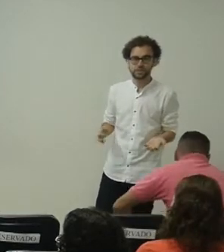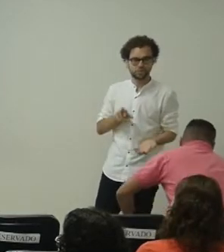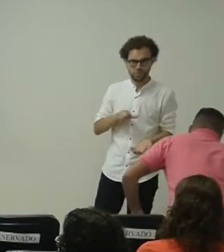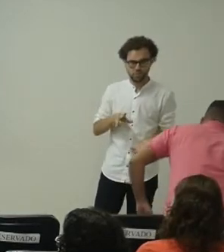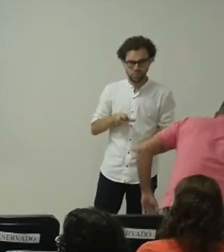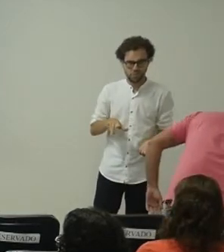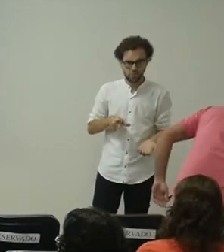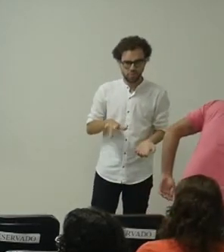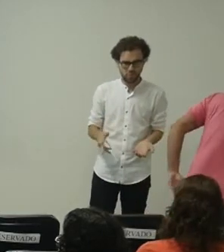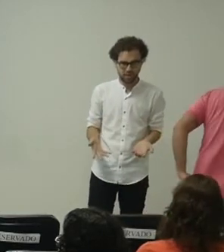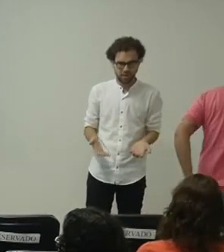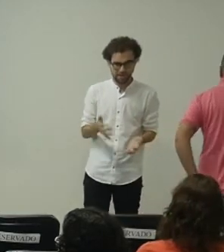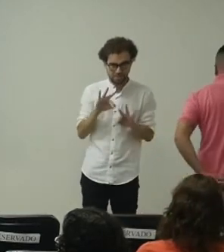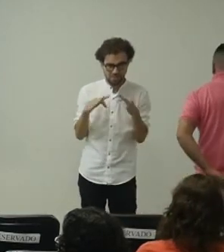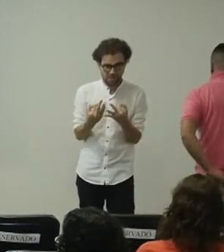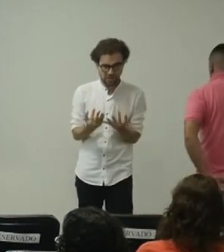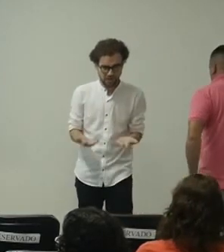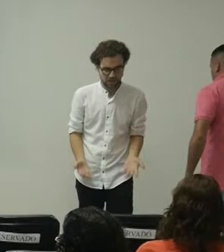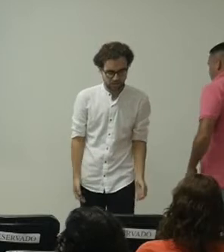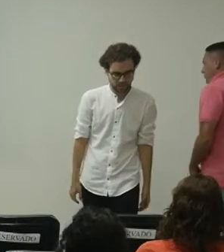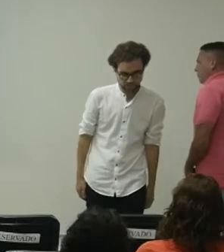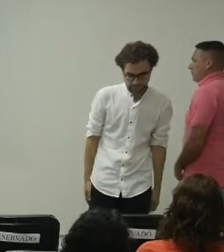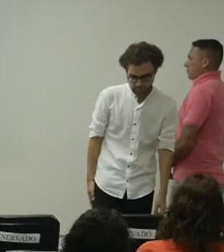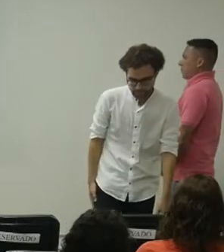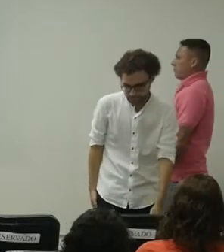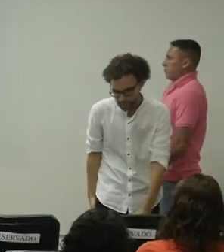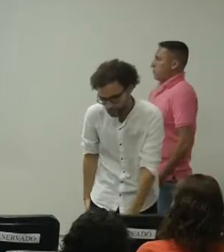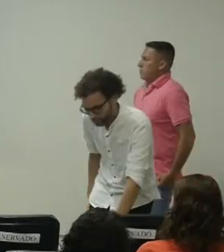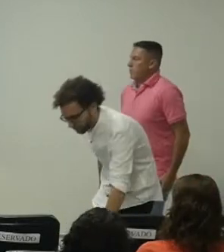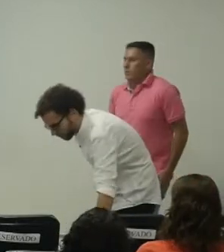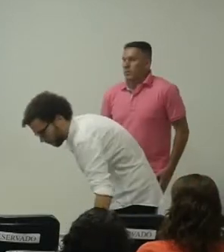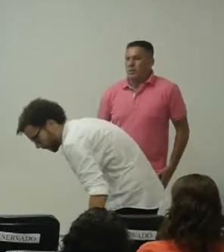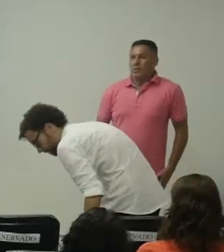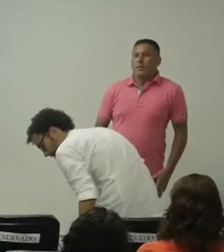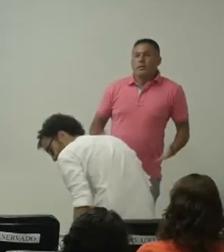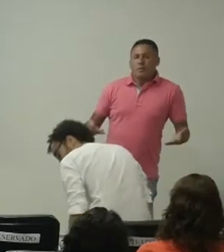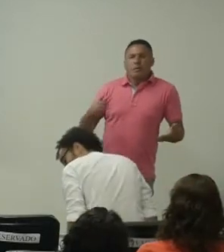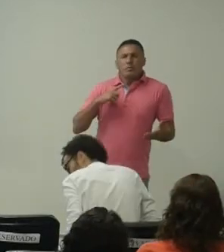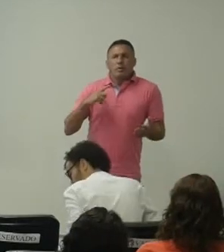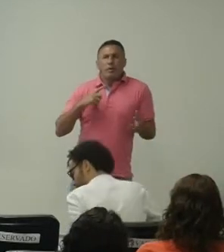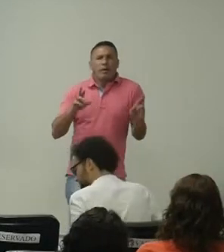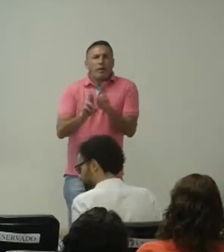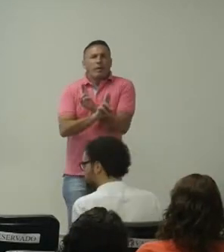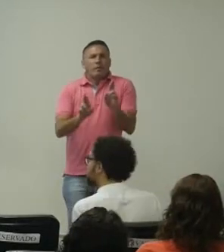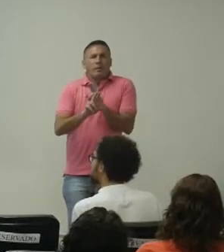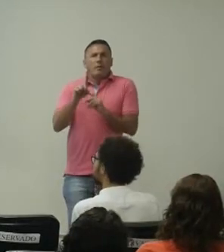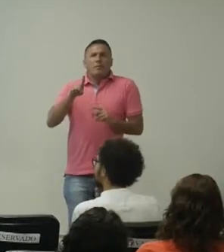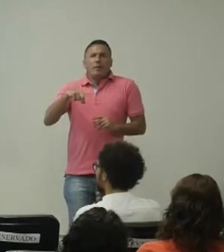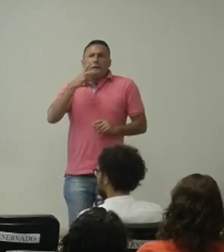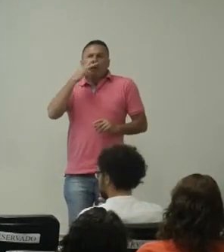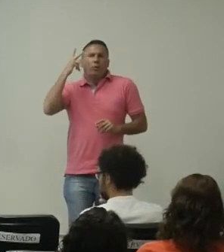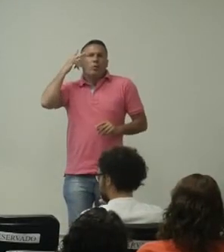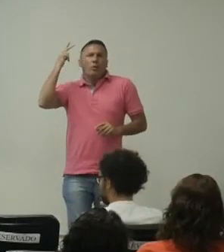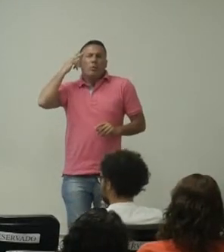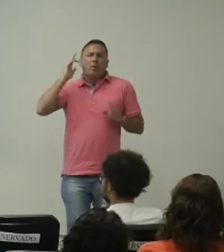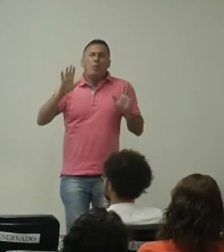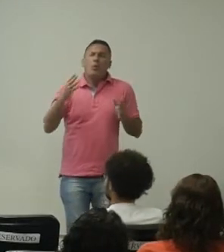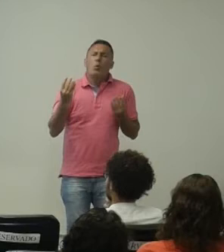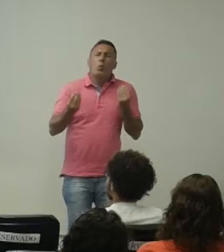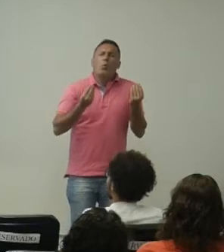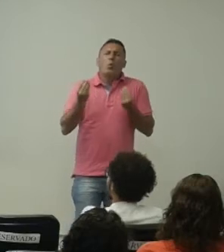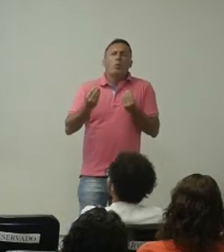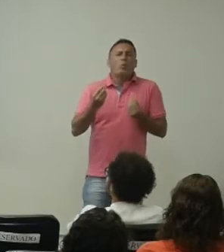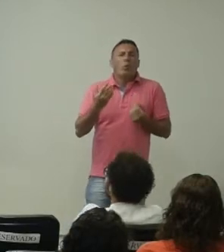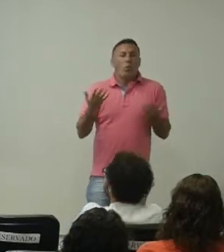Não é isso? Isso não é muito familiar nos nossos relacionamentos? Então, como a gente consegue,